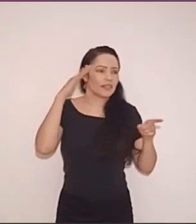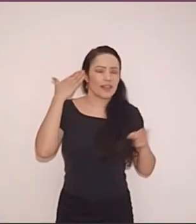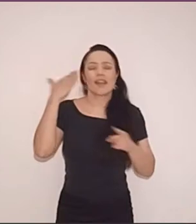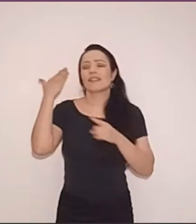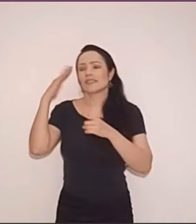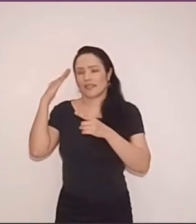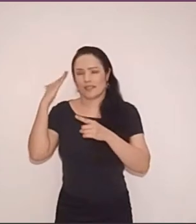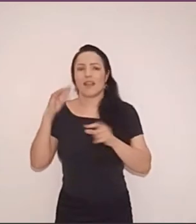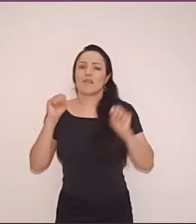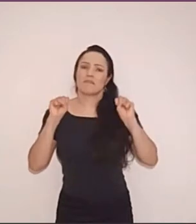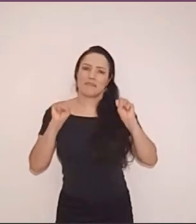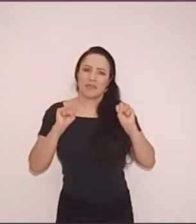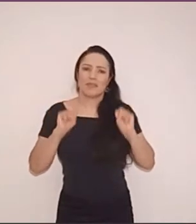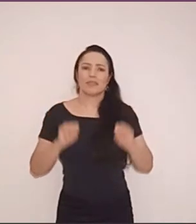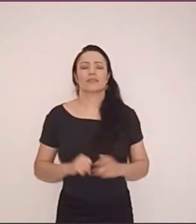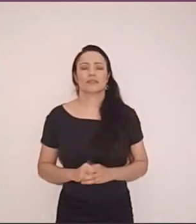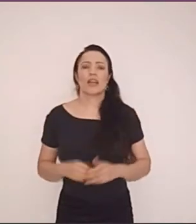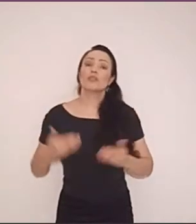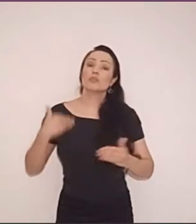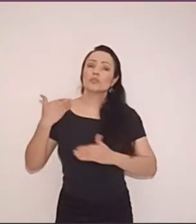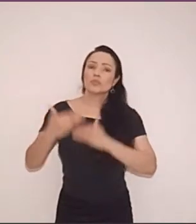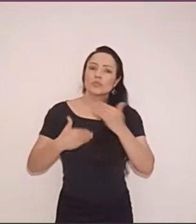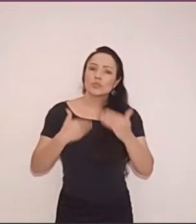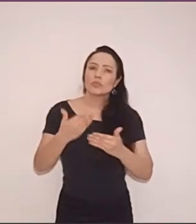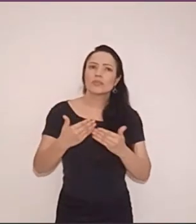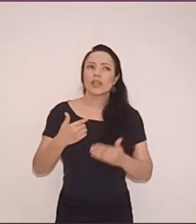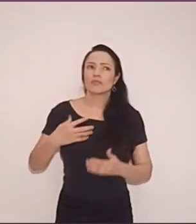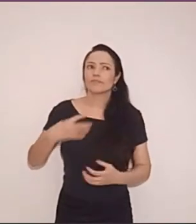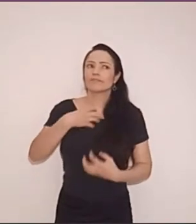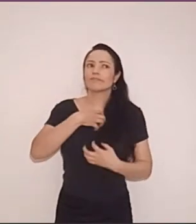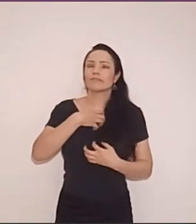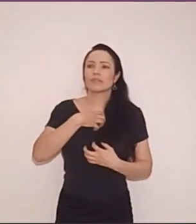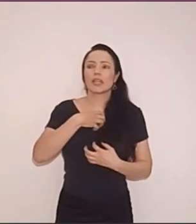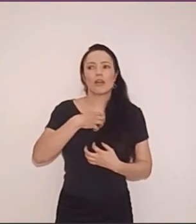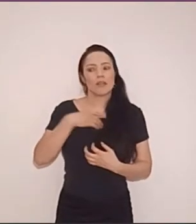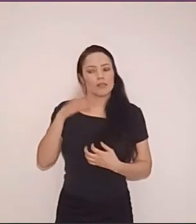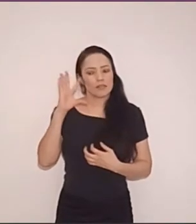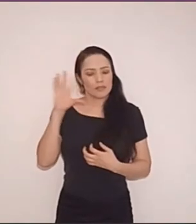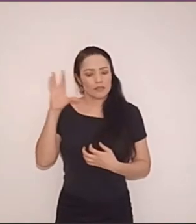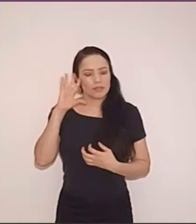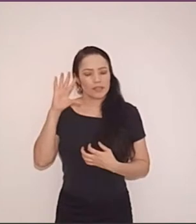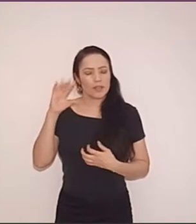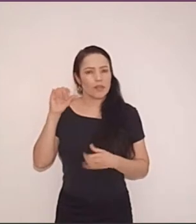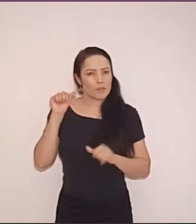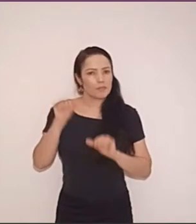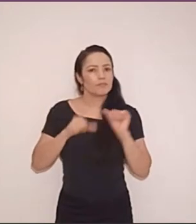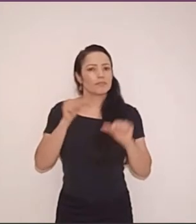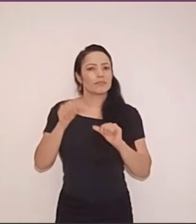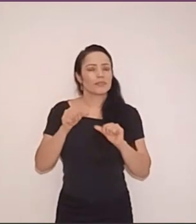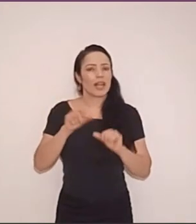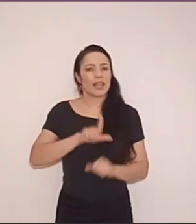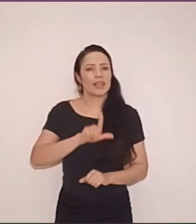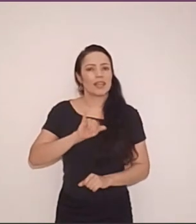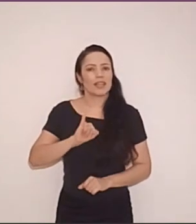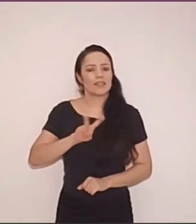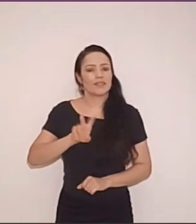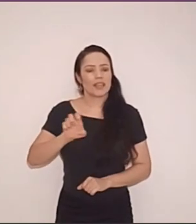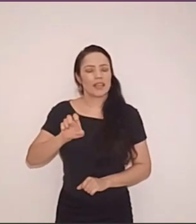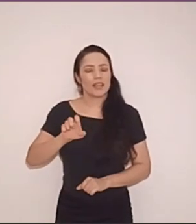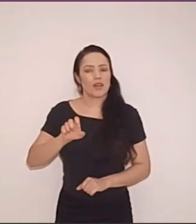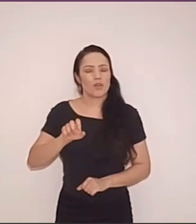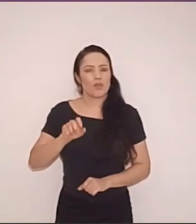assim que traz coisas que deixa a gente e vou ter que rever e se essa Live depois aí para